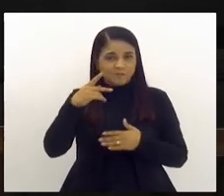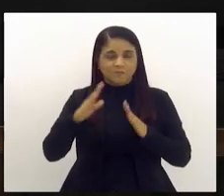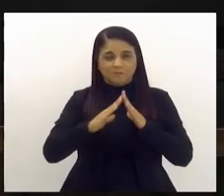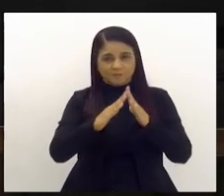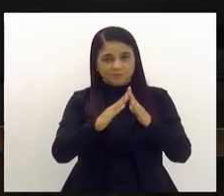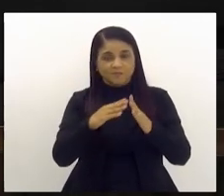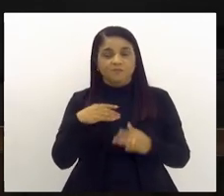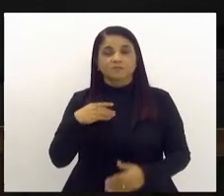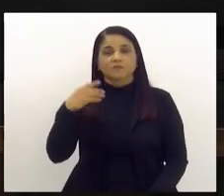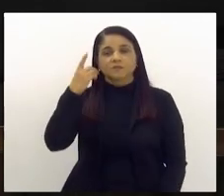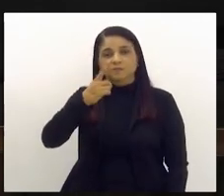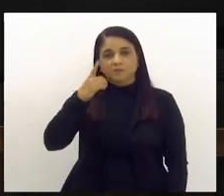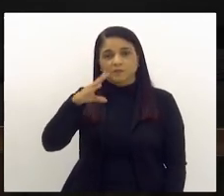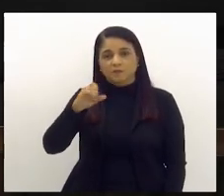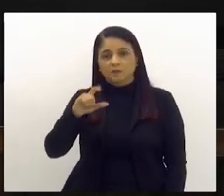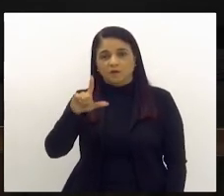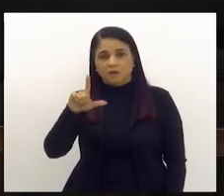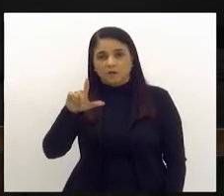Caiado.